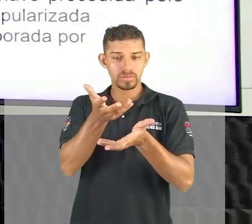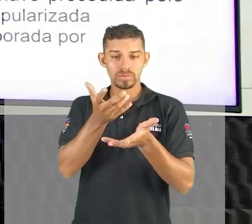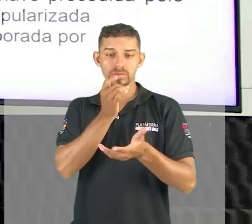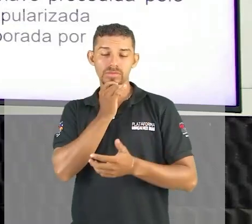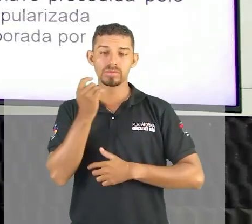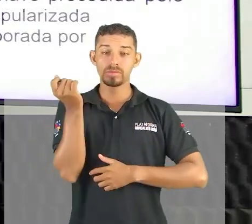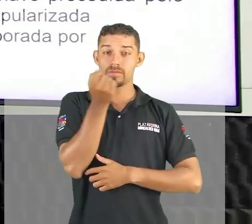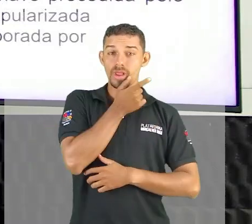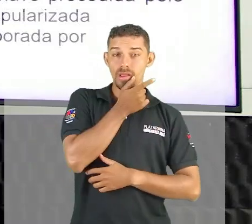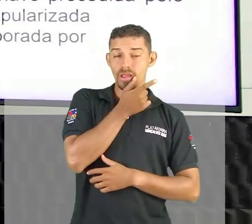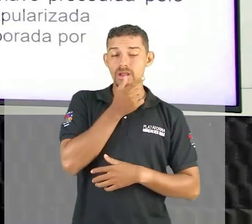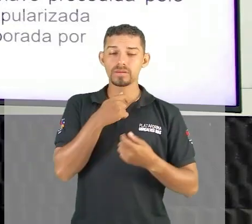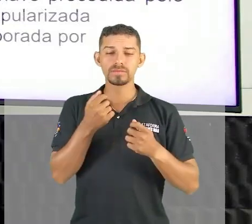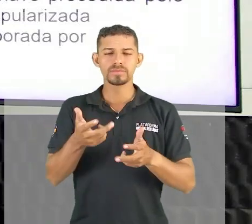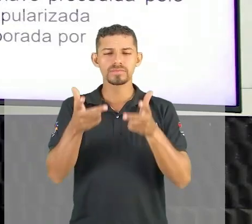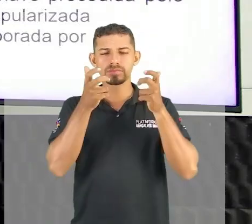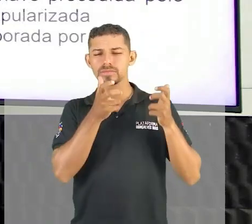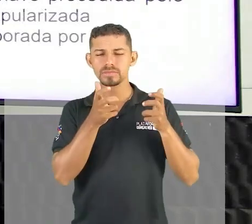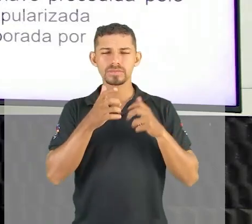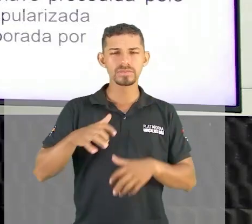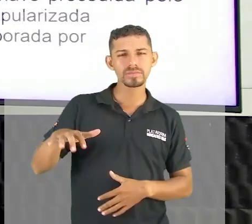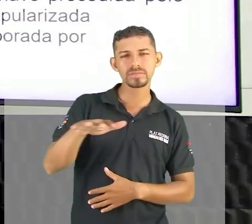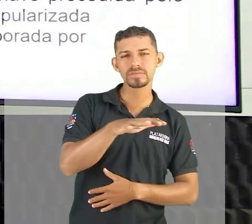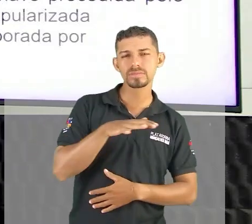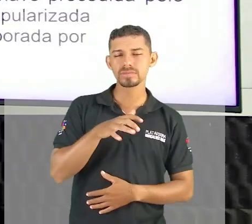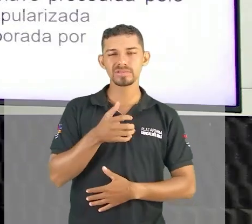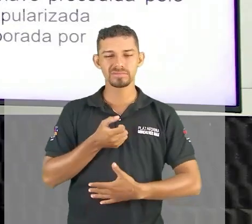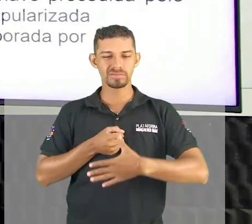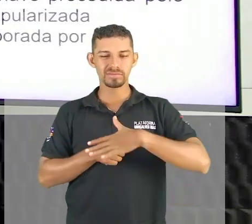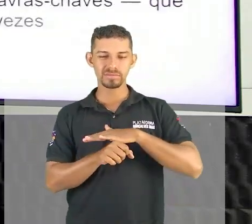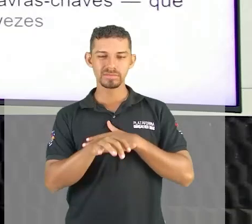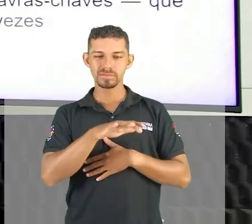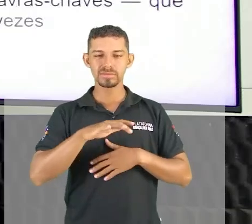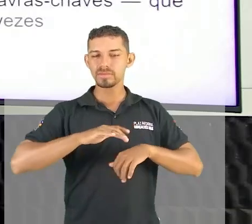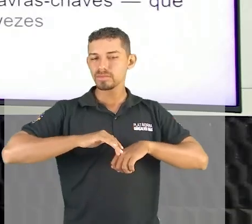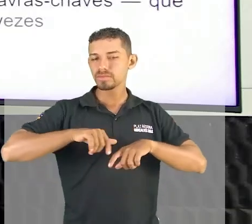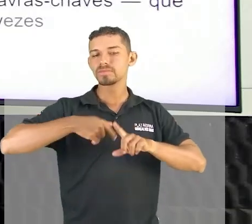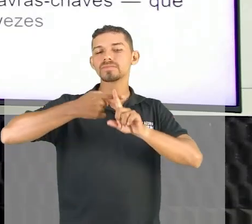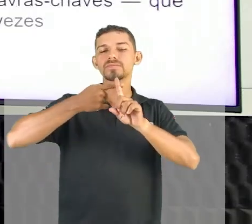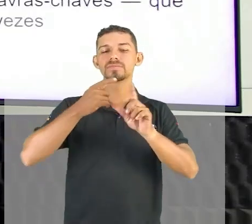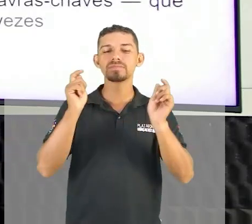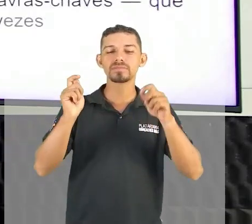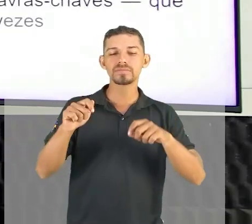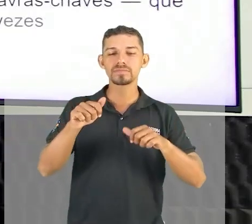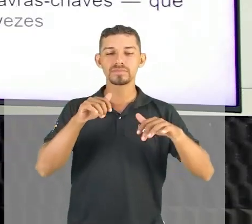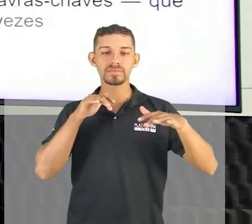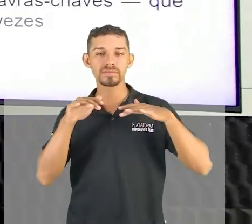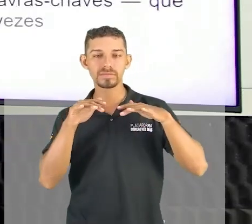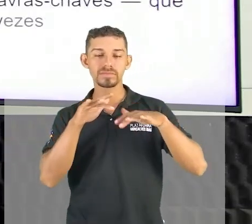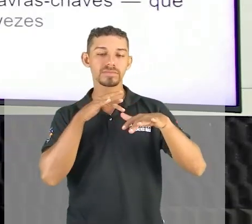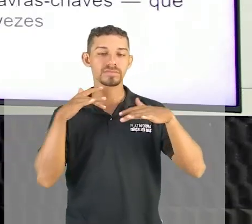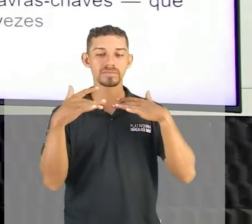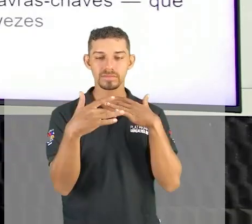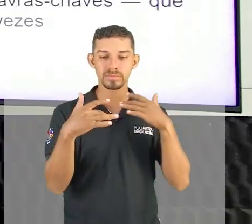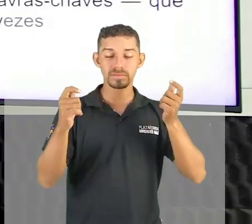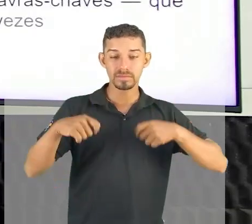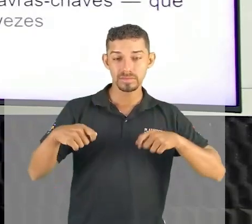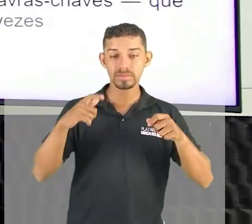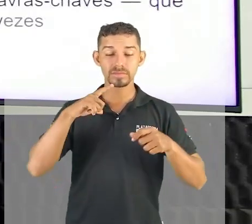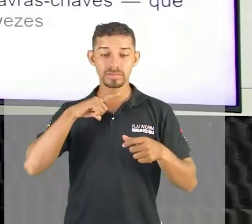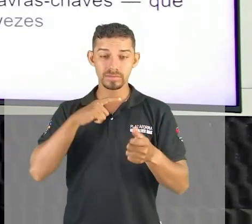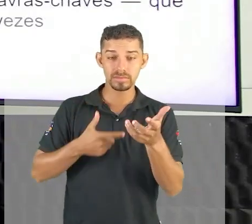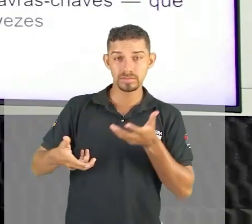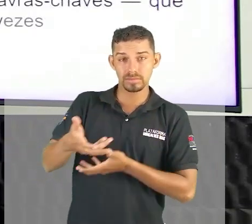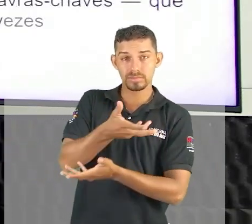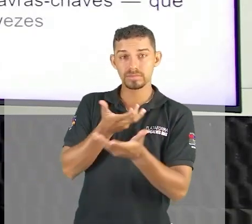humor e a gente percebe eh essa incorporação cada vez mais dela nas redes sociais e aí a gente tem a questão do